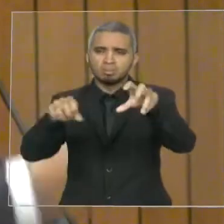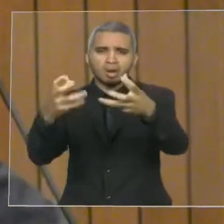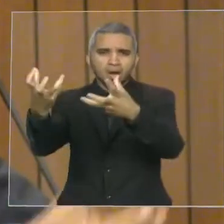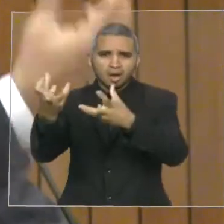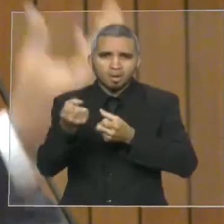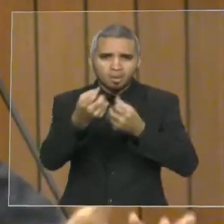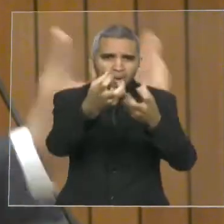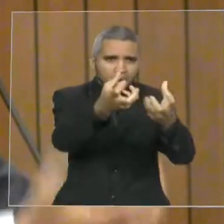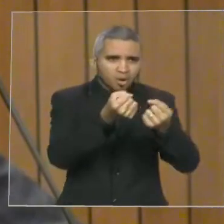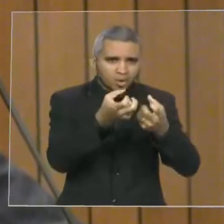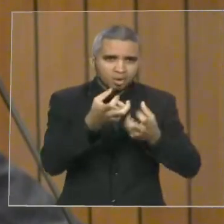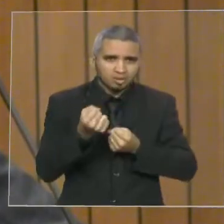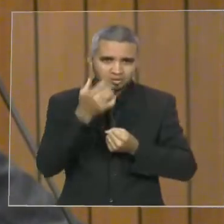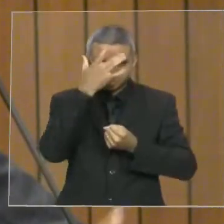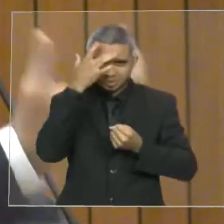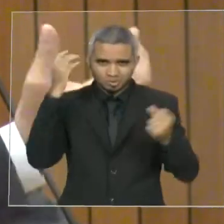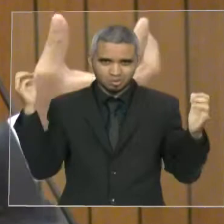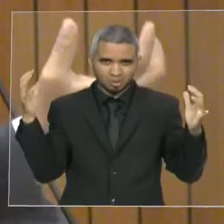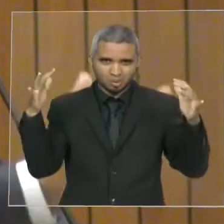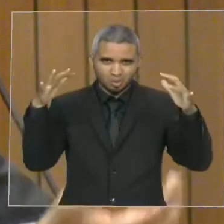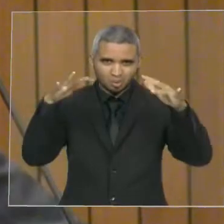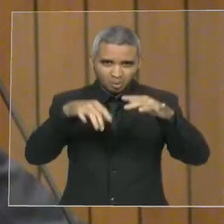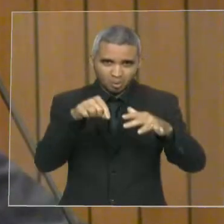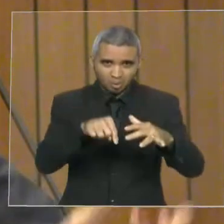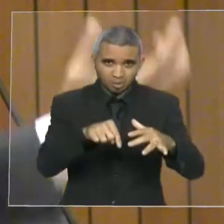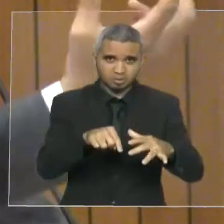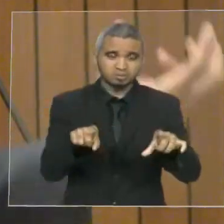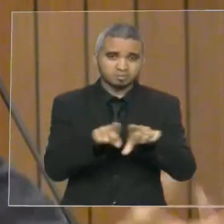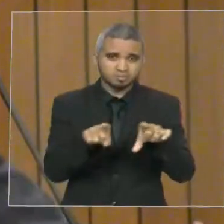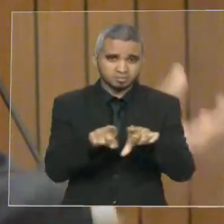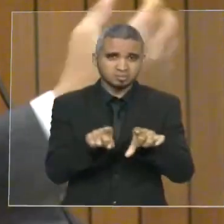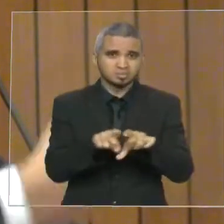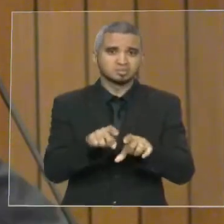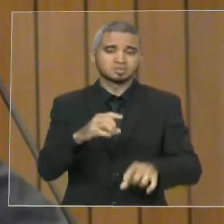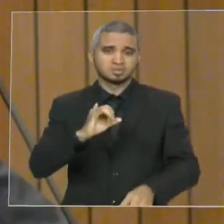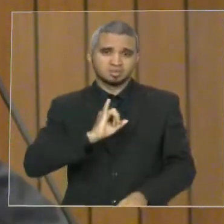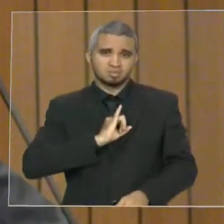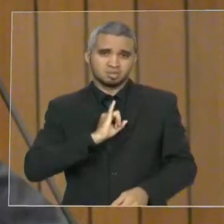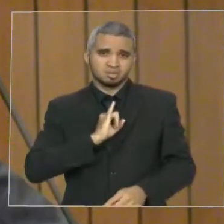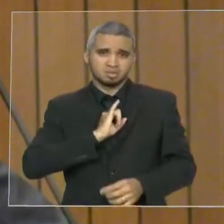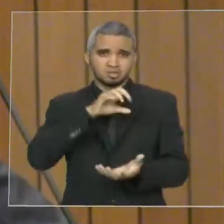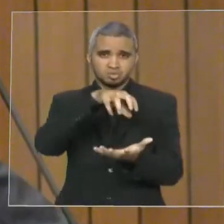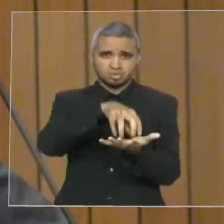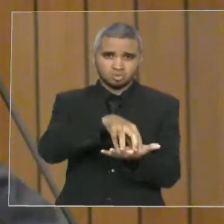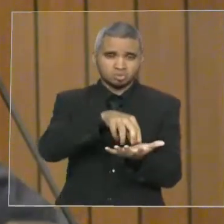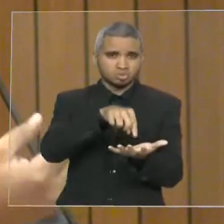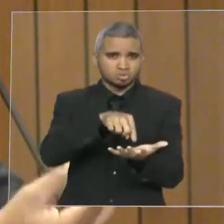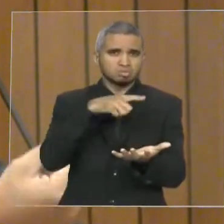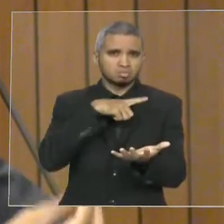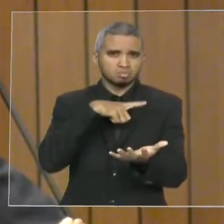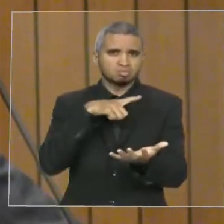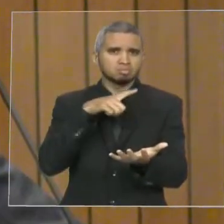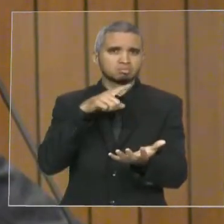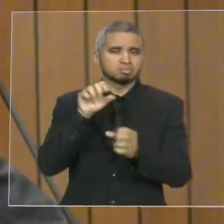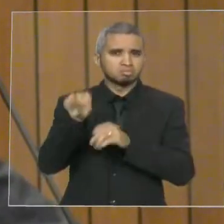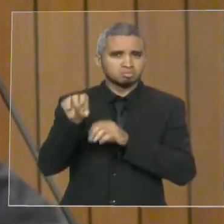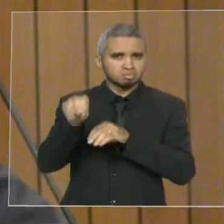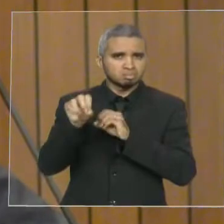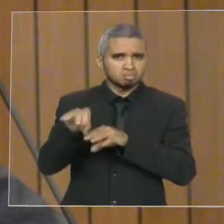Imperatriz, essa cidade consolidada como um polo educacional, como um polo de saúde. Mas mais do que